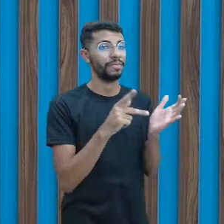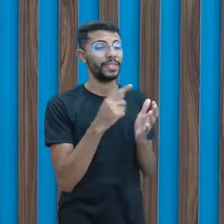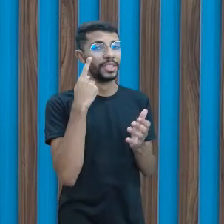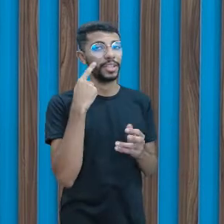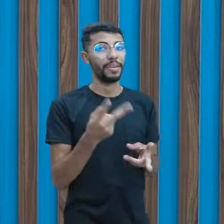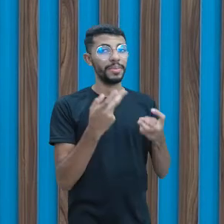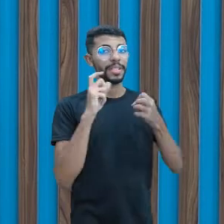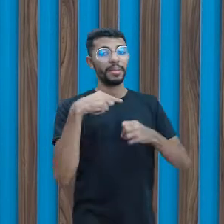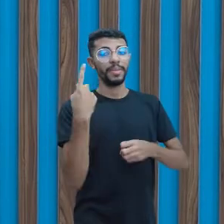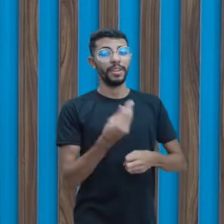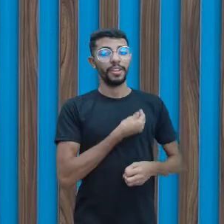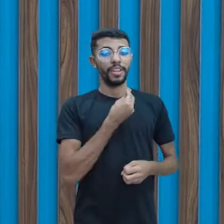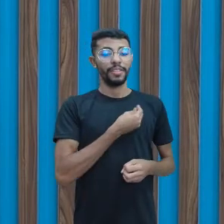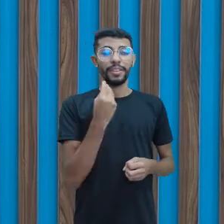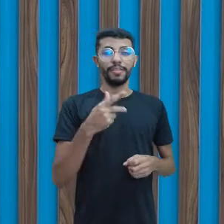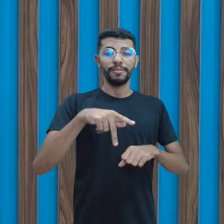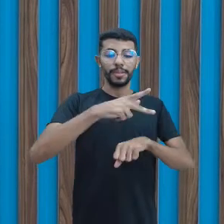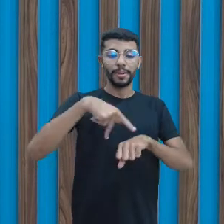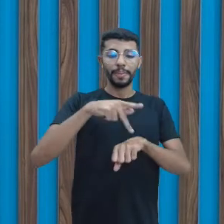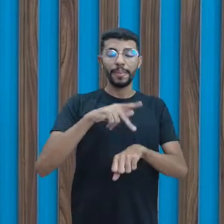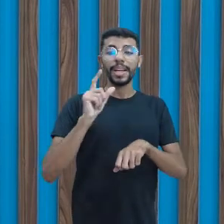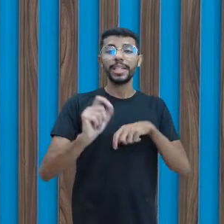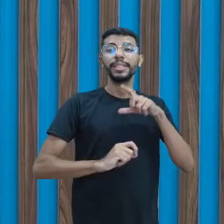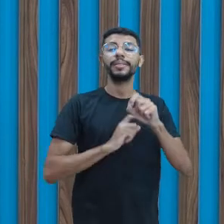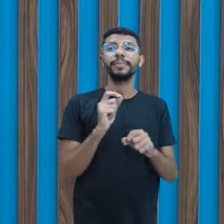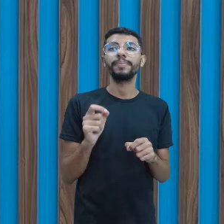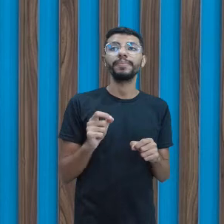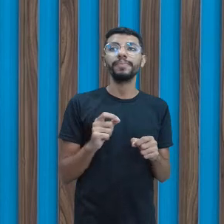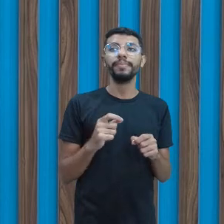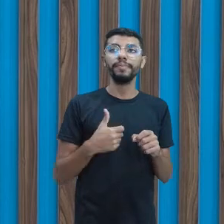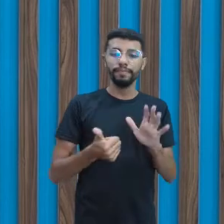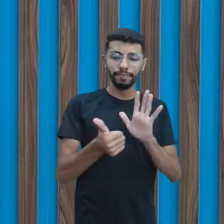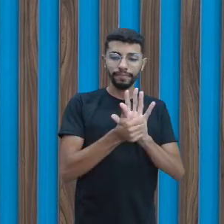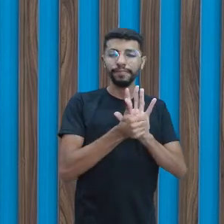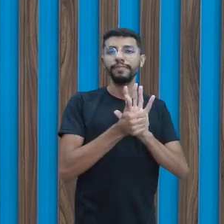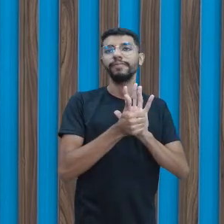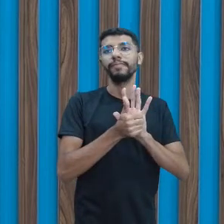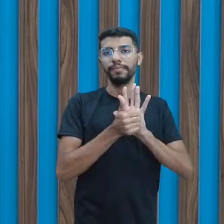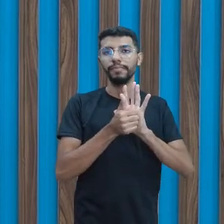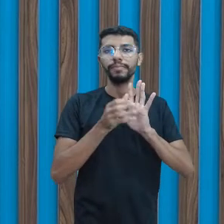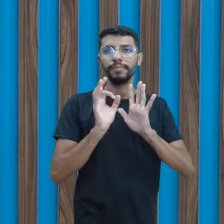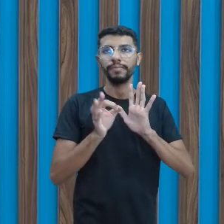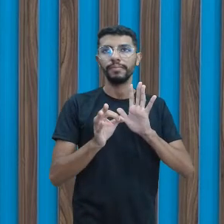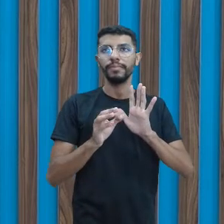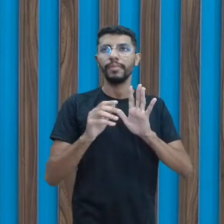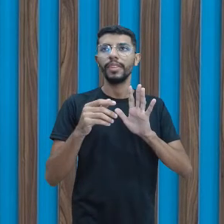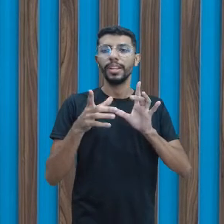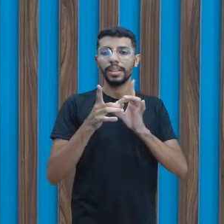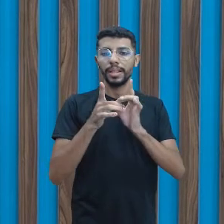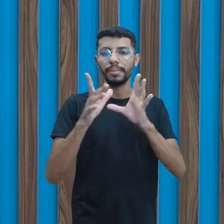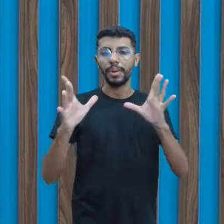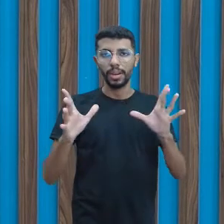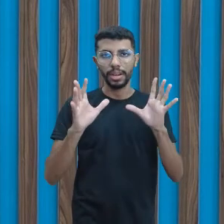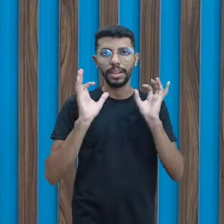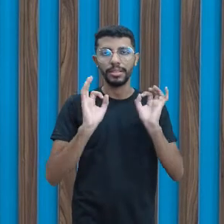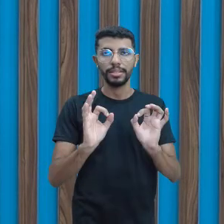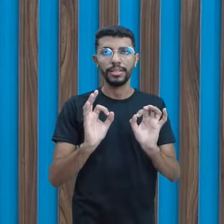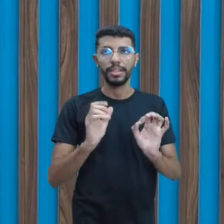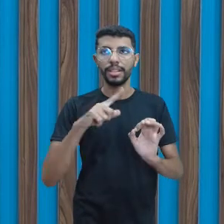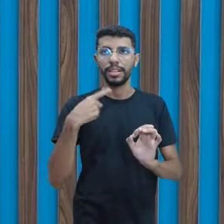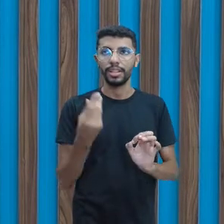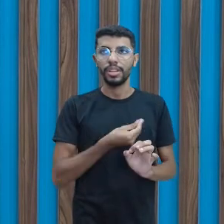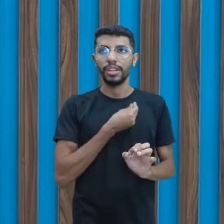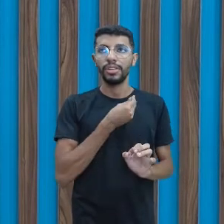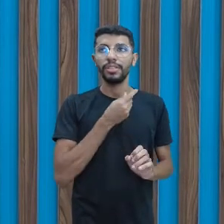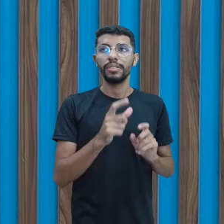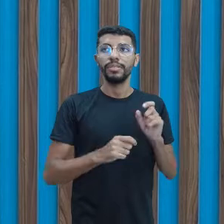país, teoricamente, né? E legalmente, né? É um país democrático, né? A gente vive em um